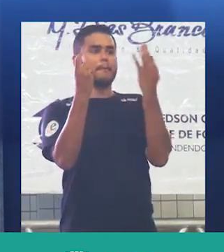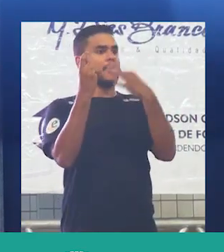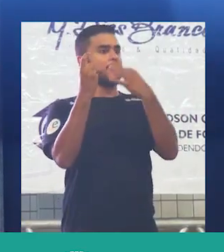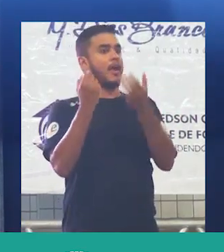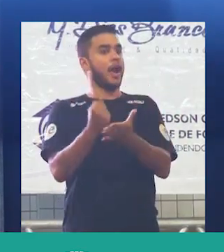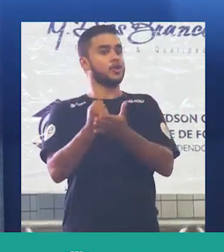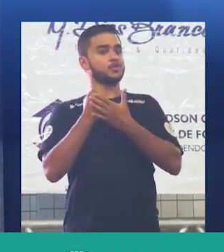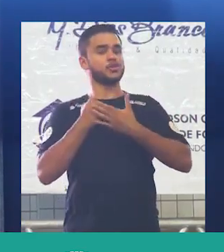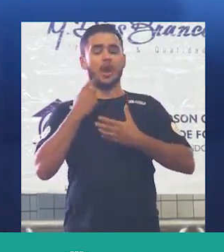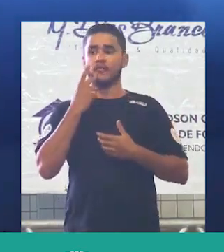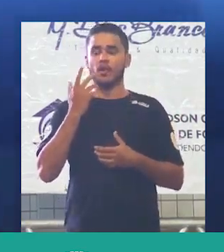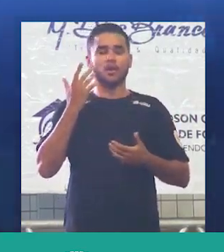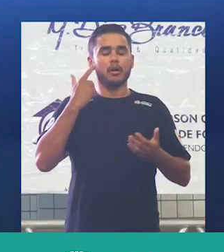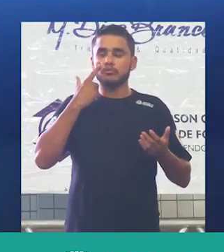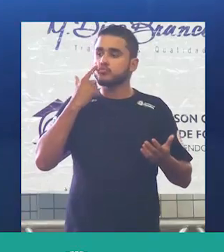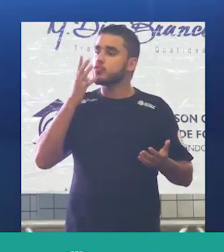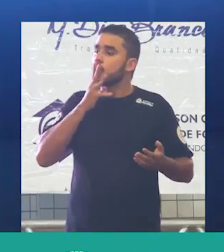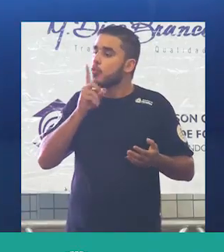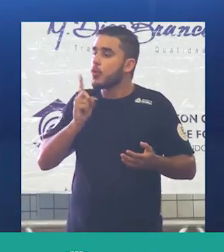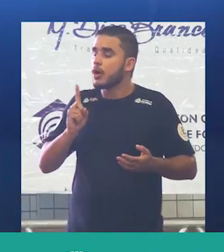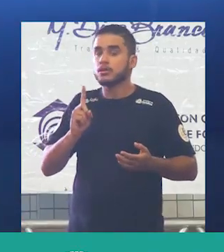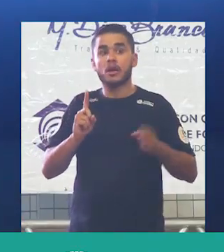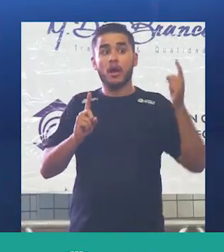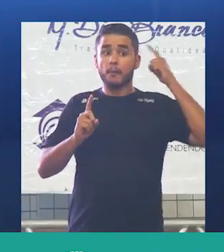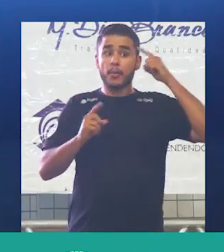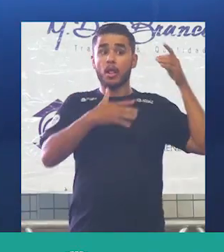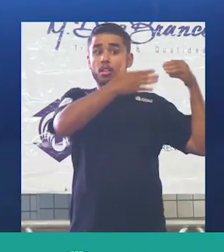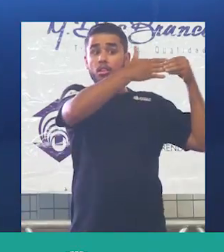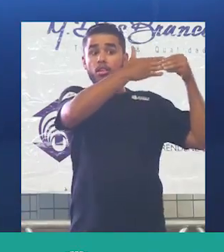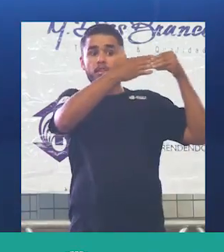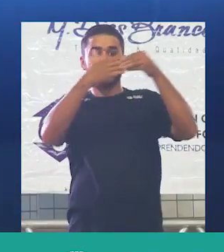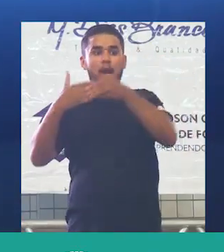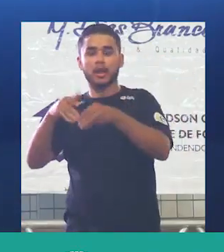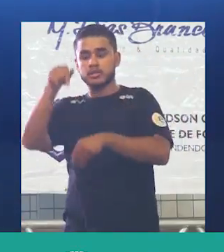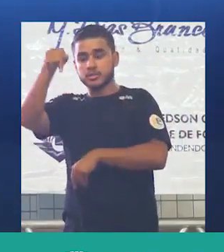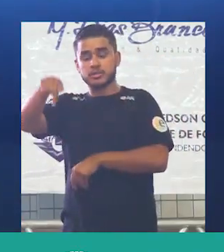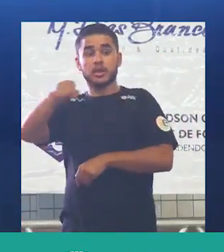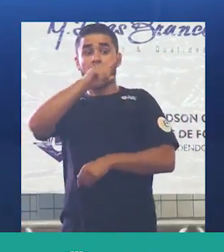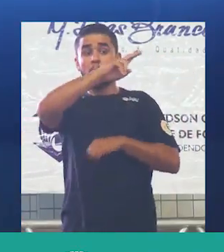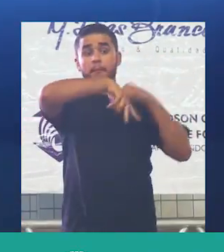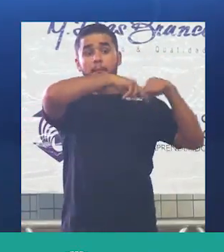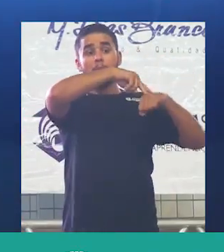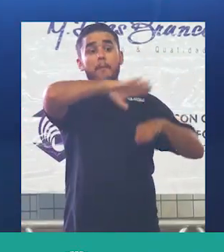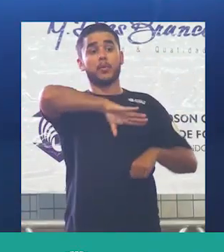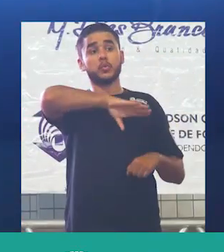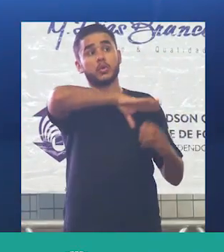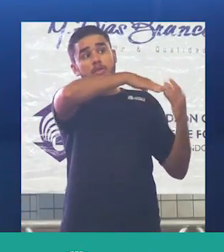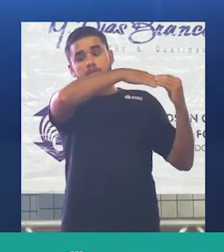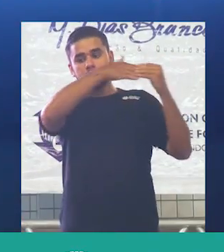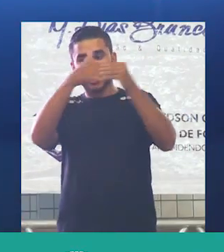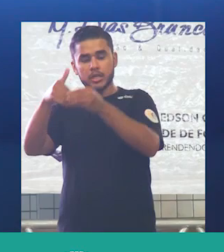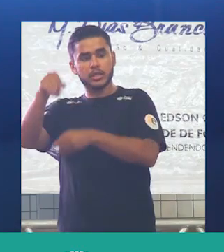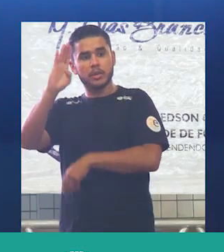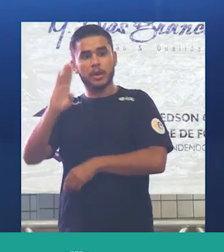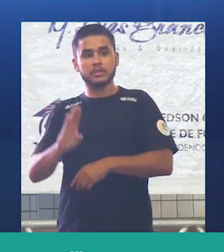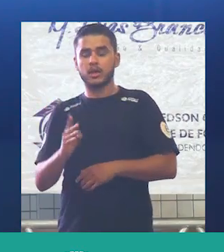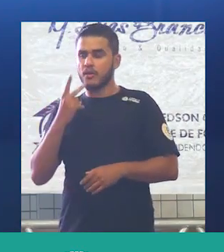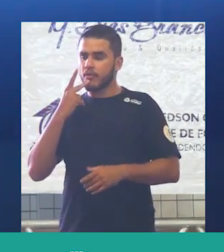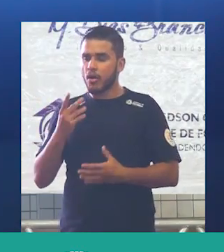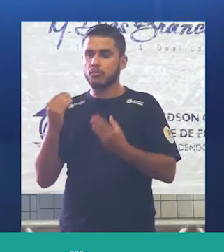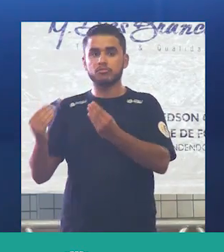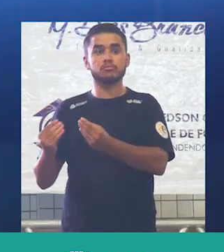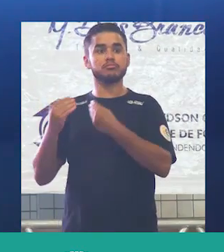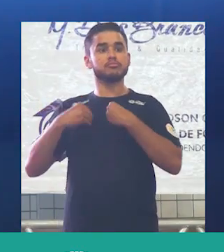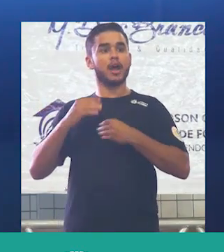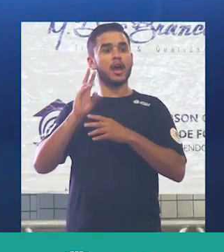Então esses produtos eram vistos como produtos sensacionais pelos índios. E para